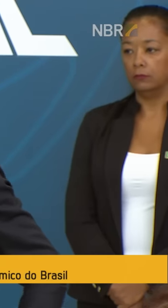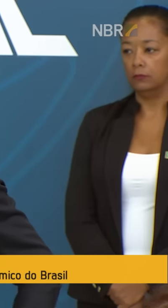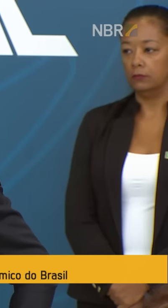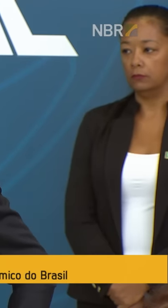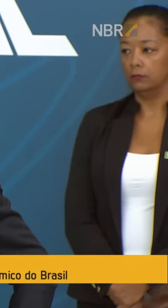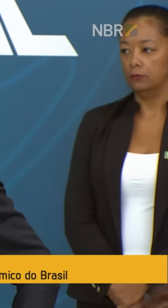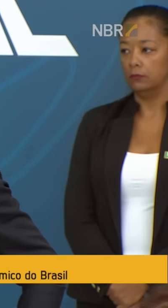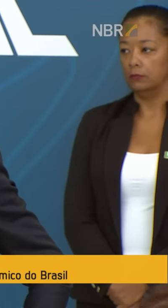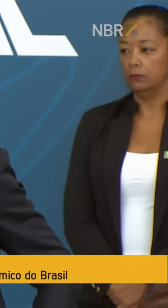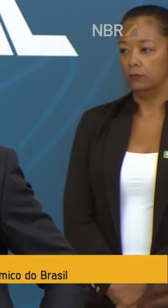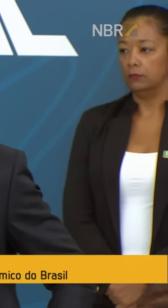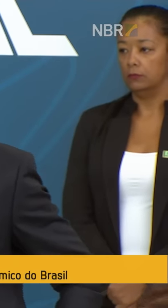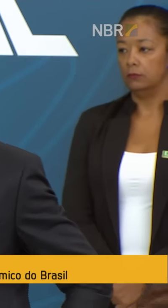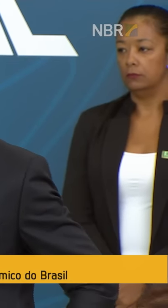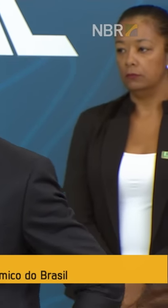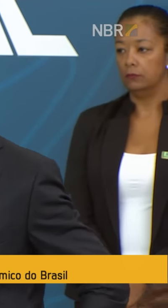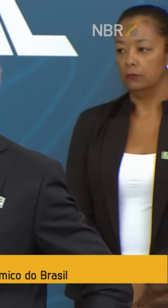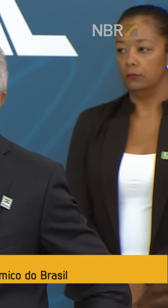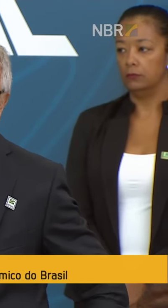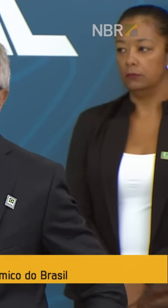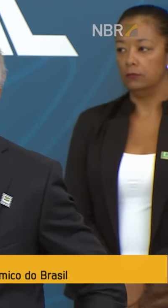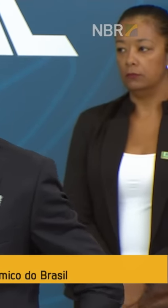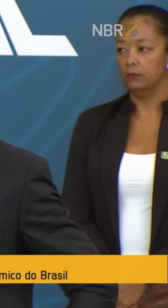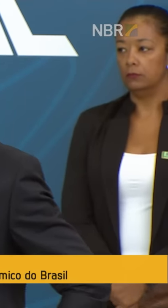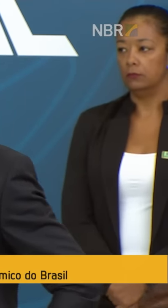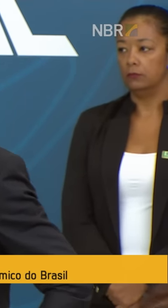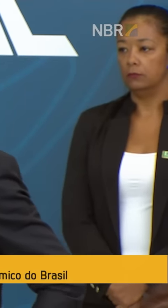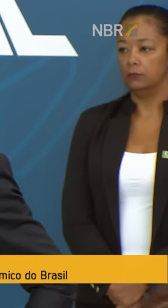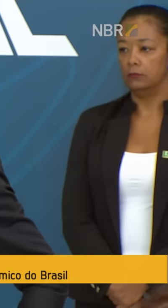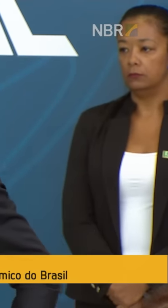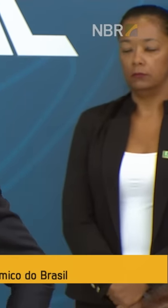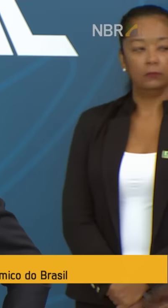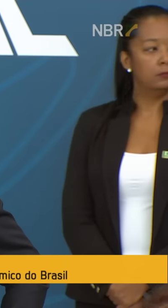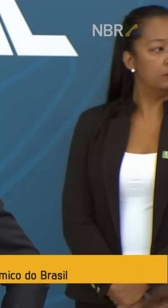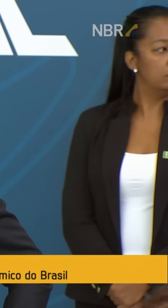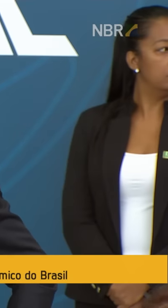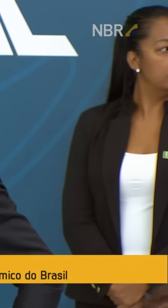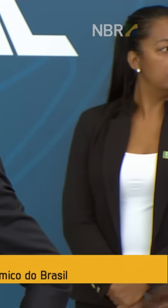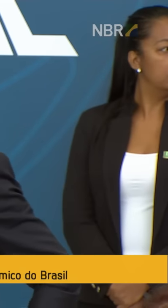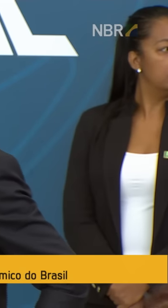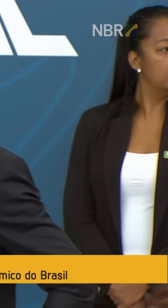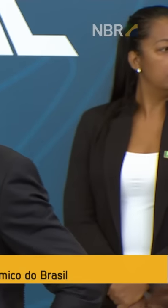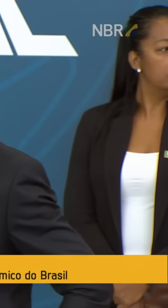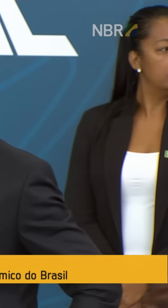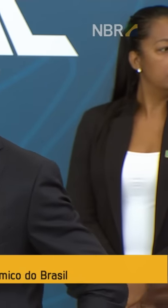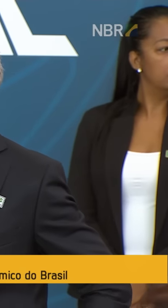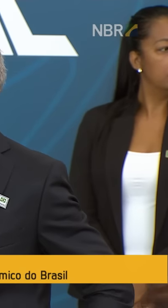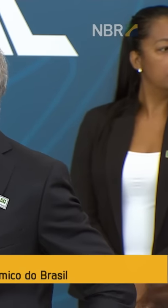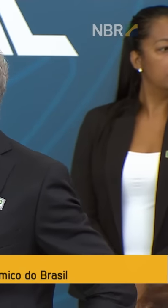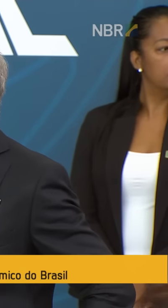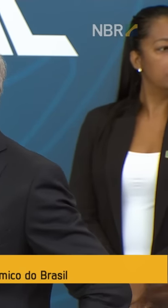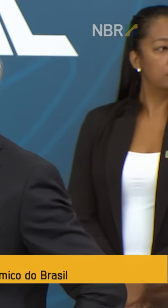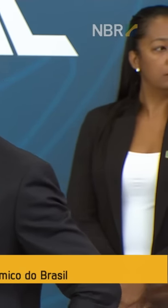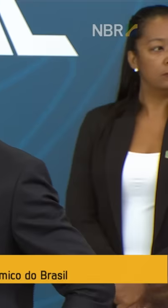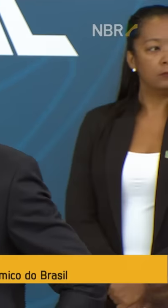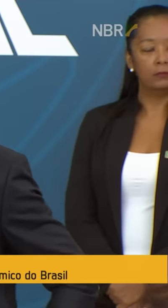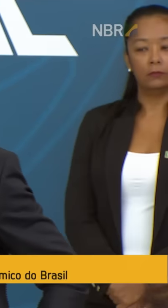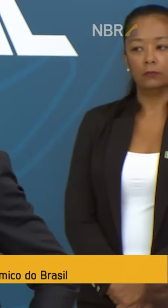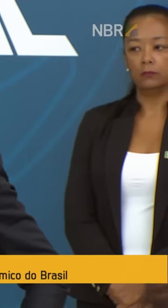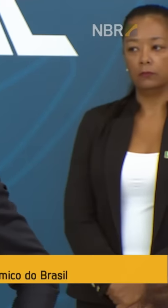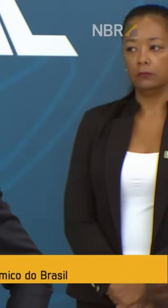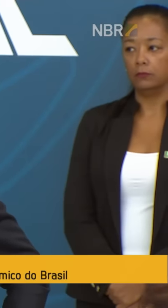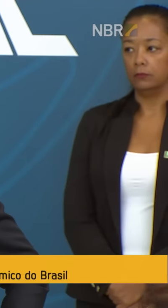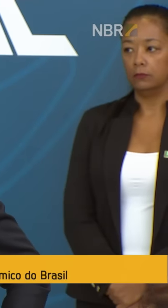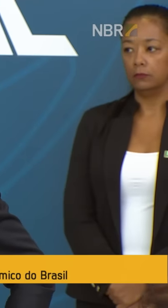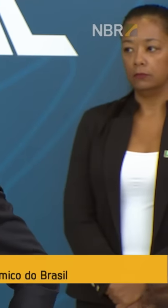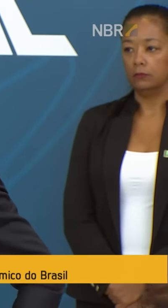A inflação está caindo, tem um trabalho muito bom através do Banco Central, tem essa PEC dos gastos que é absolutamente